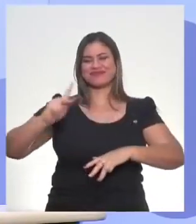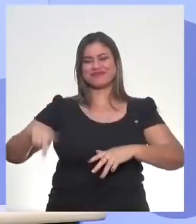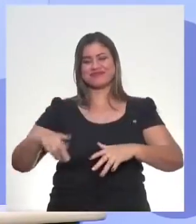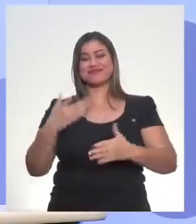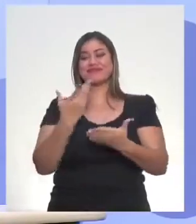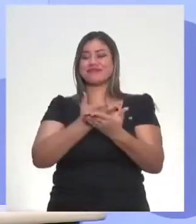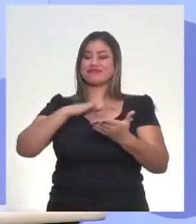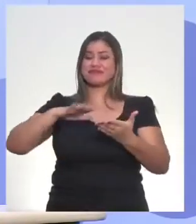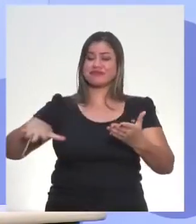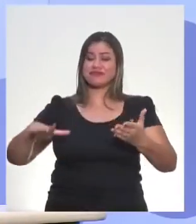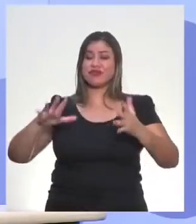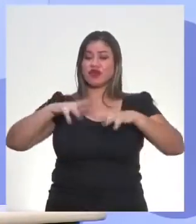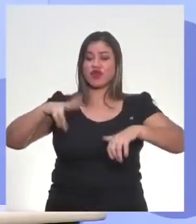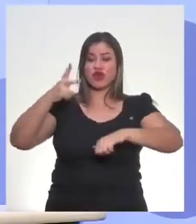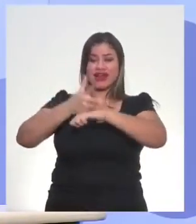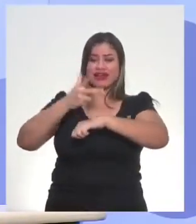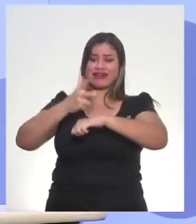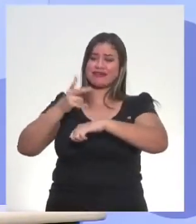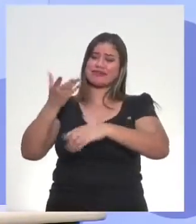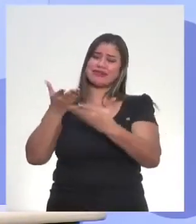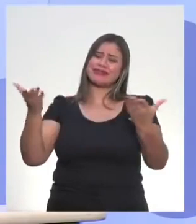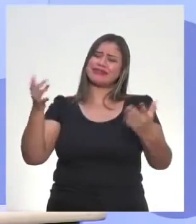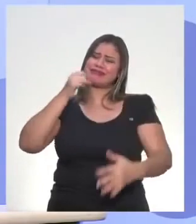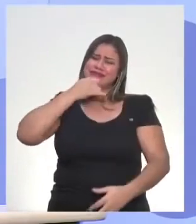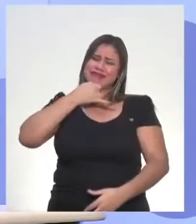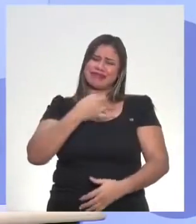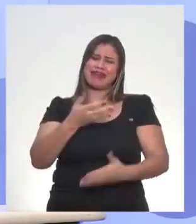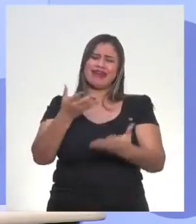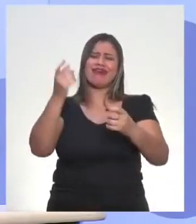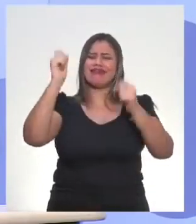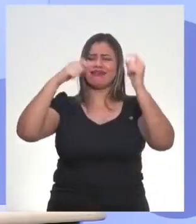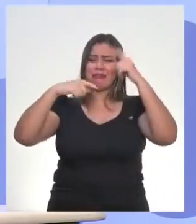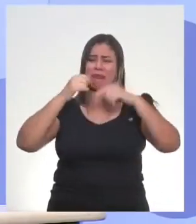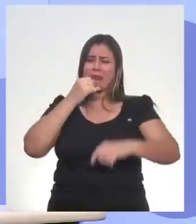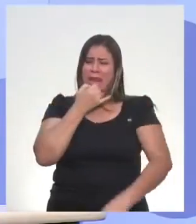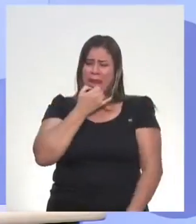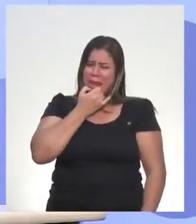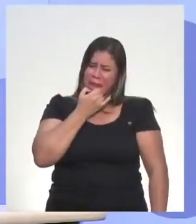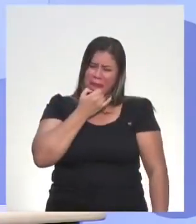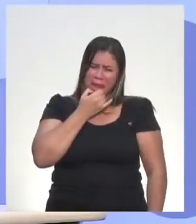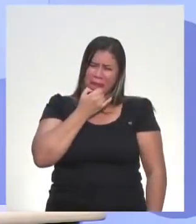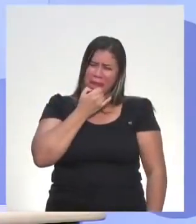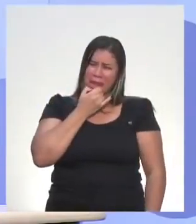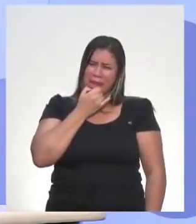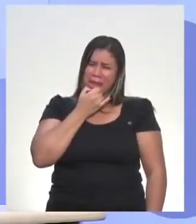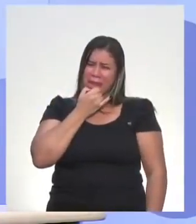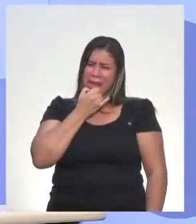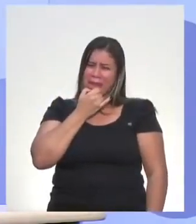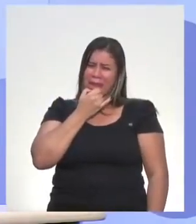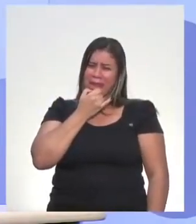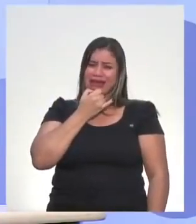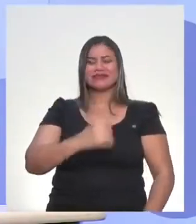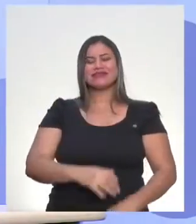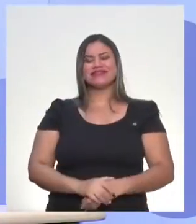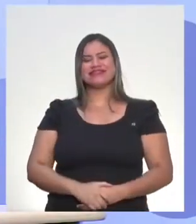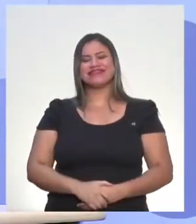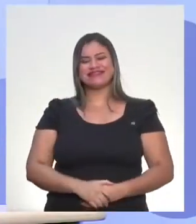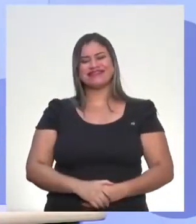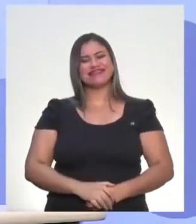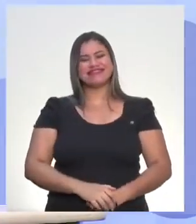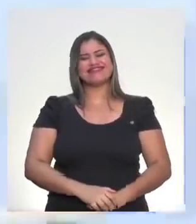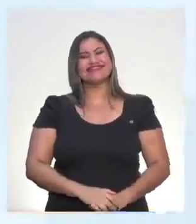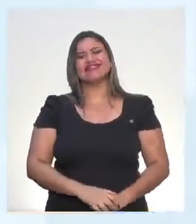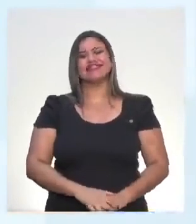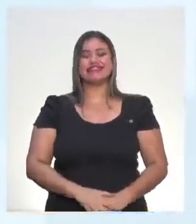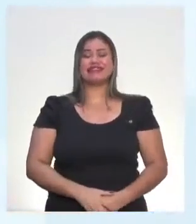professores, aos estudantes. Até os câmeras ficaram tristes aqui, que acabou a aula. Olha a cara de tristeza deles. Triste demais, viu? Tão triste demais, ó.